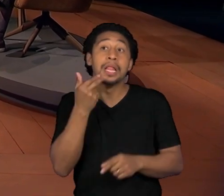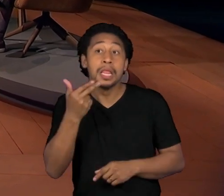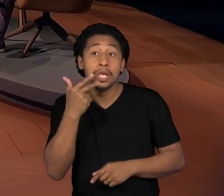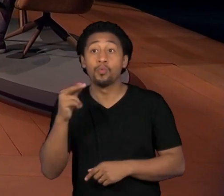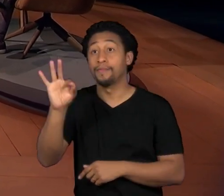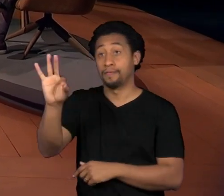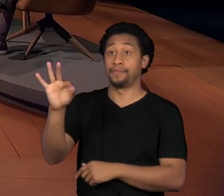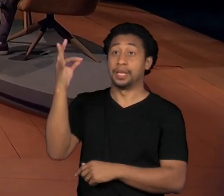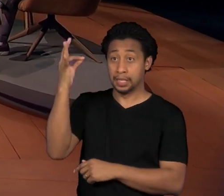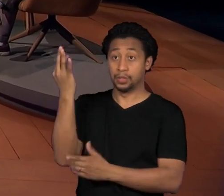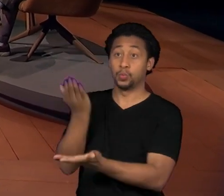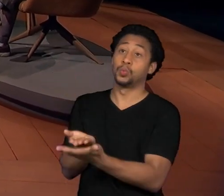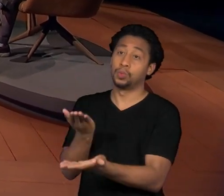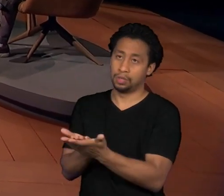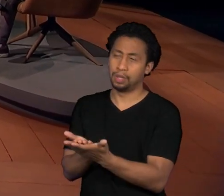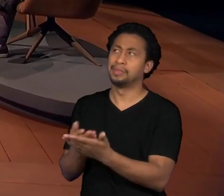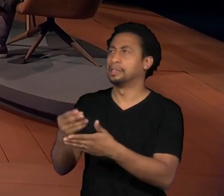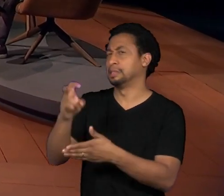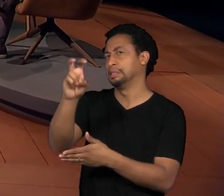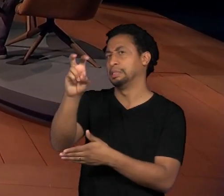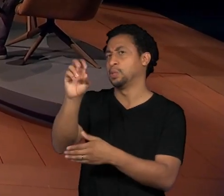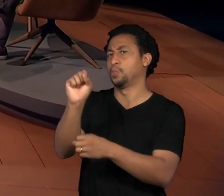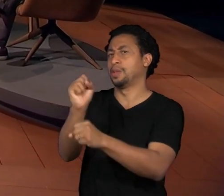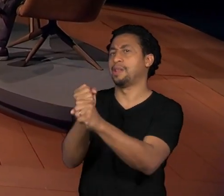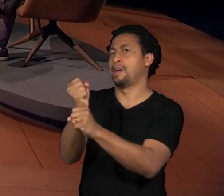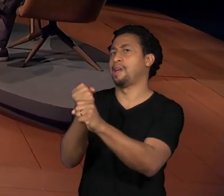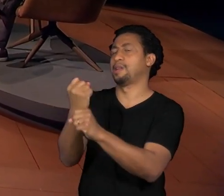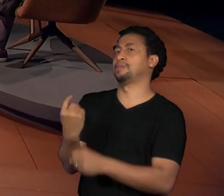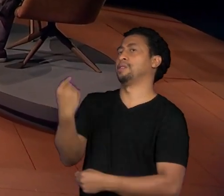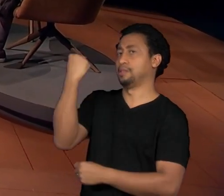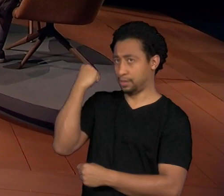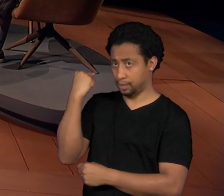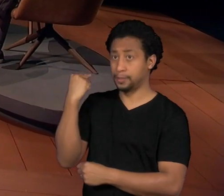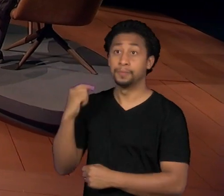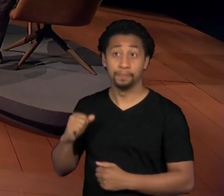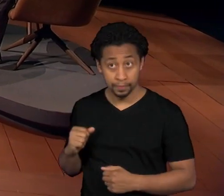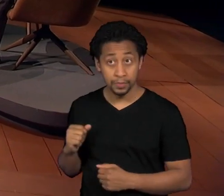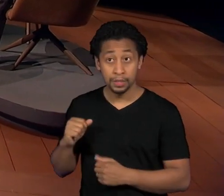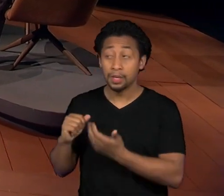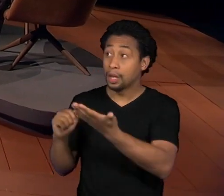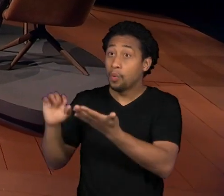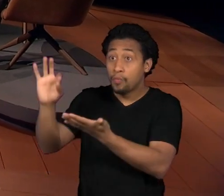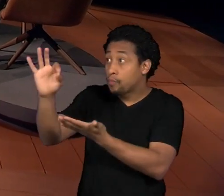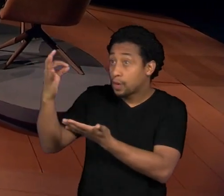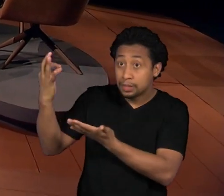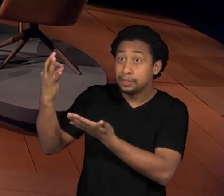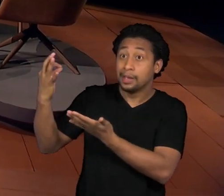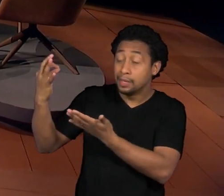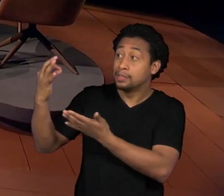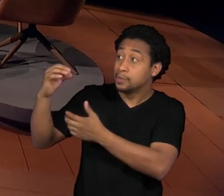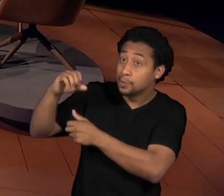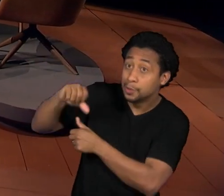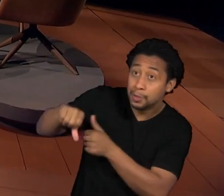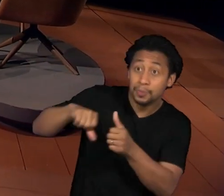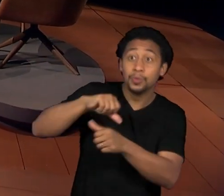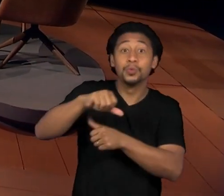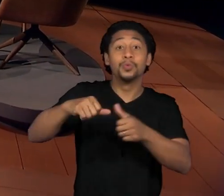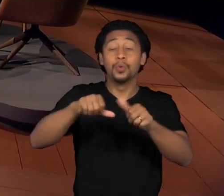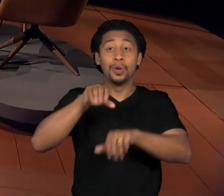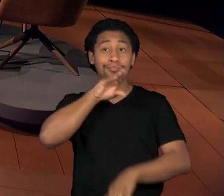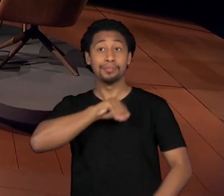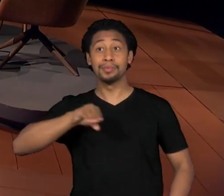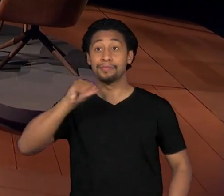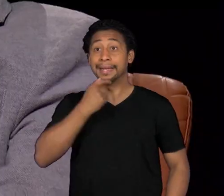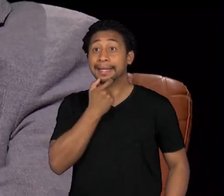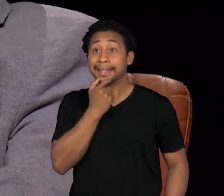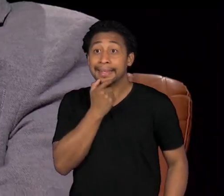estamos aí H 50 anos atrás o francês equivalia o que o inglês é hoje né então eu